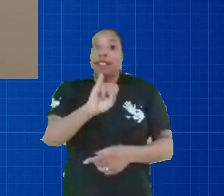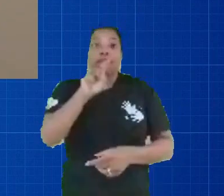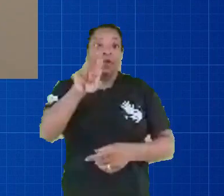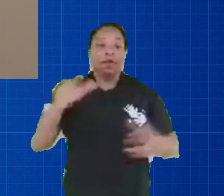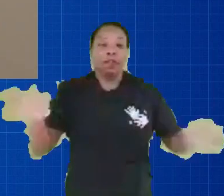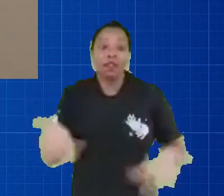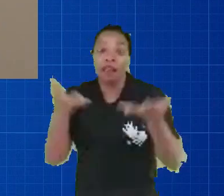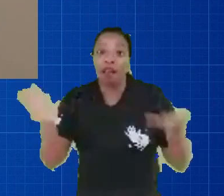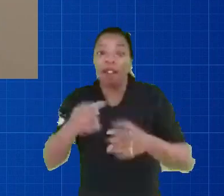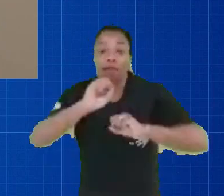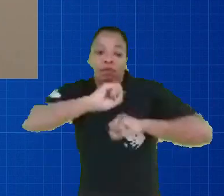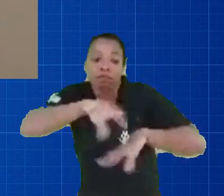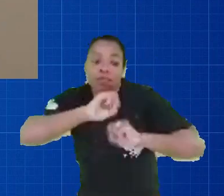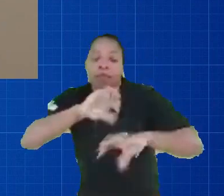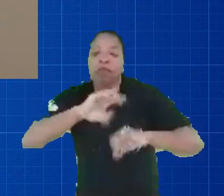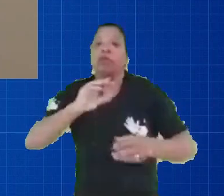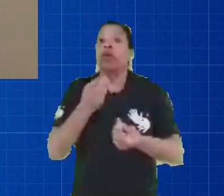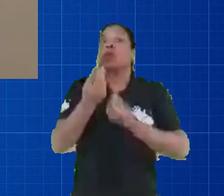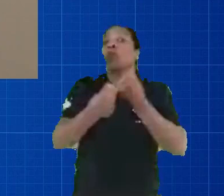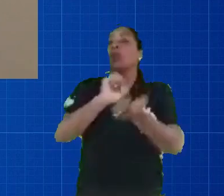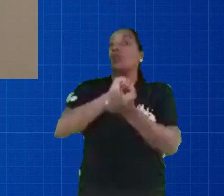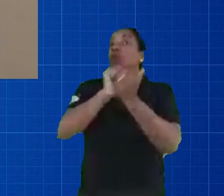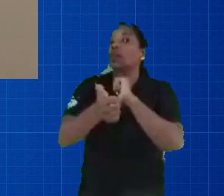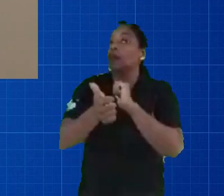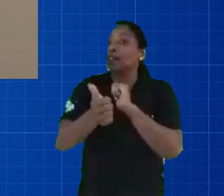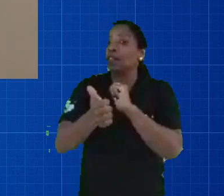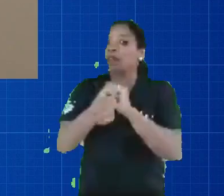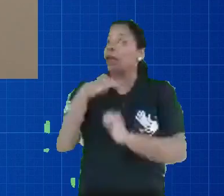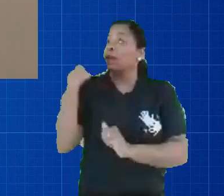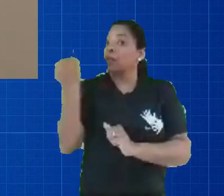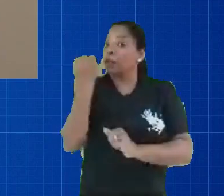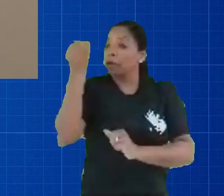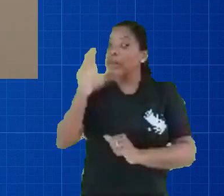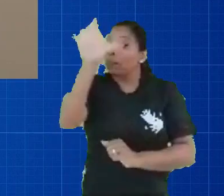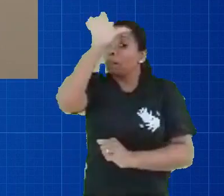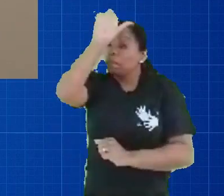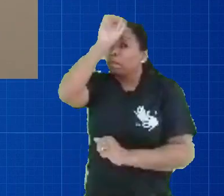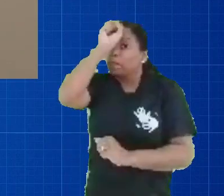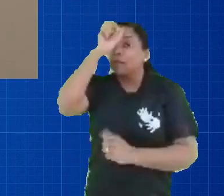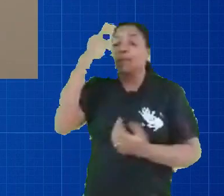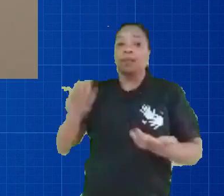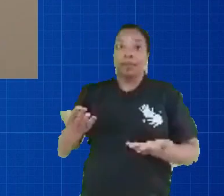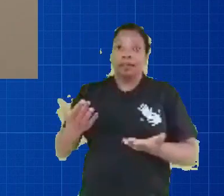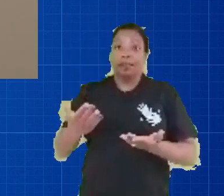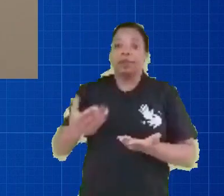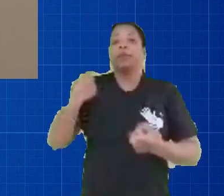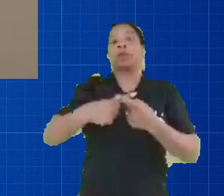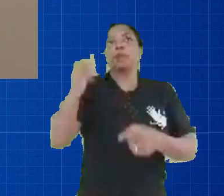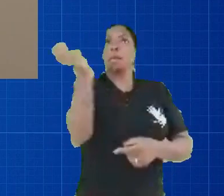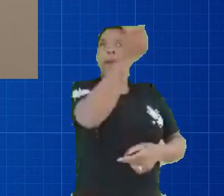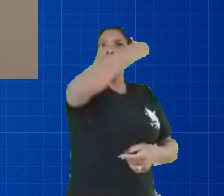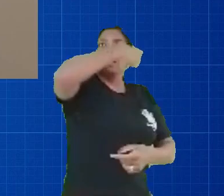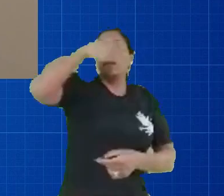visa apenas que o aluno se torne um atleta. Ele, na verdade, o badminton é um meio. O que ele vai fazer